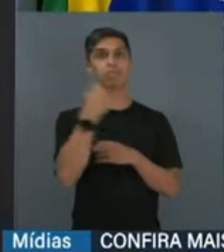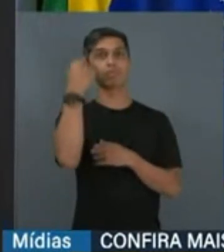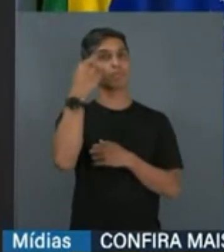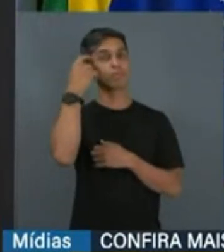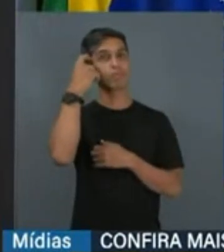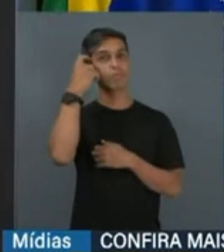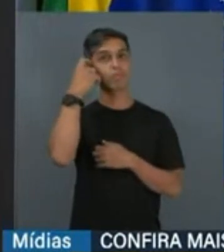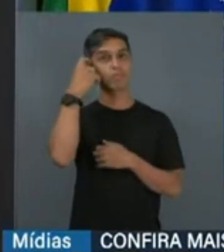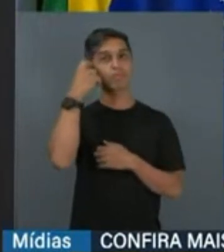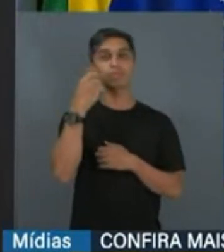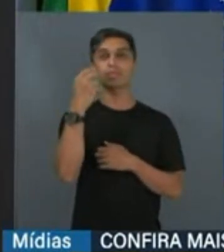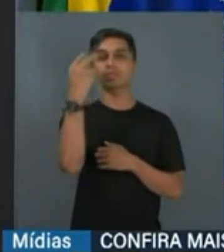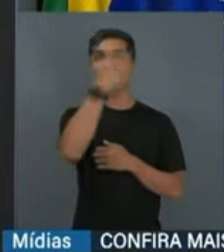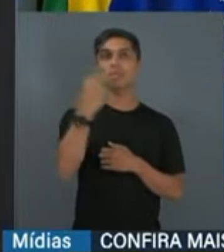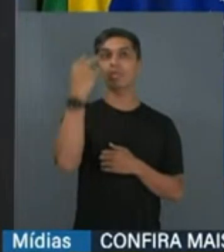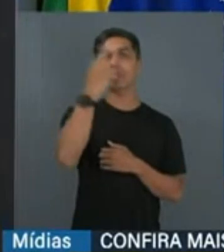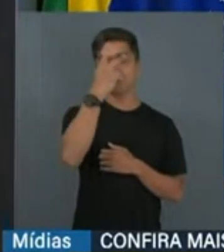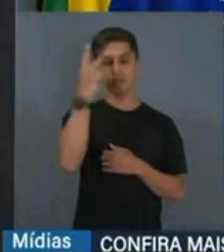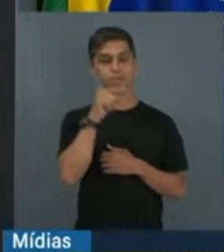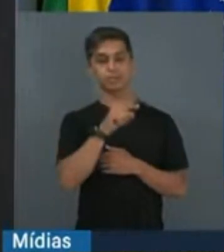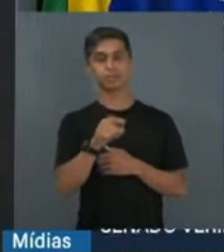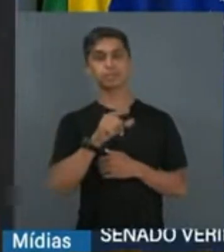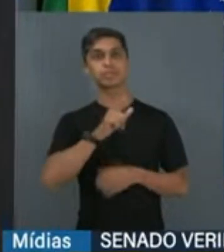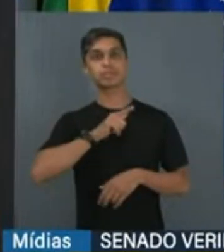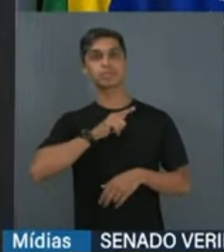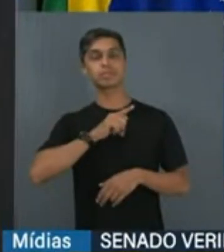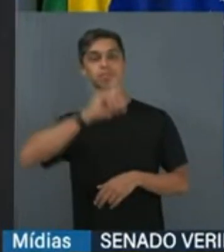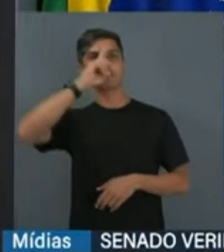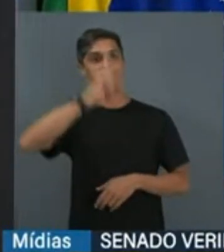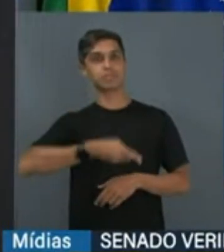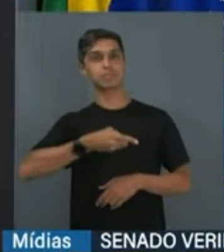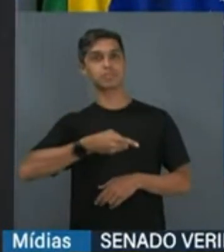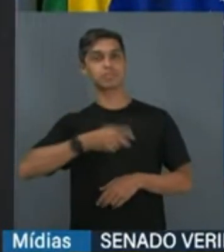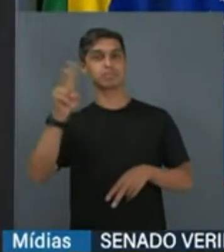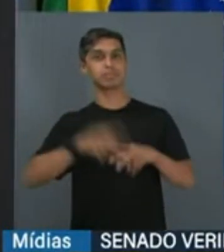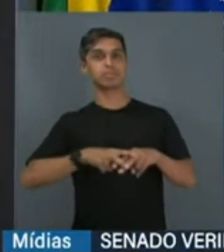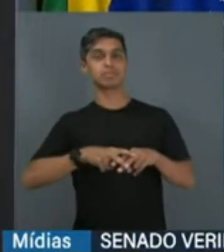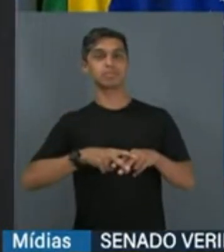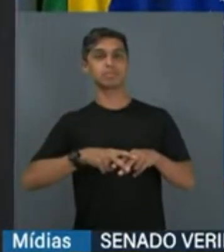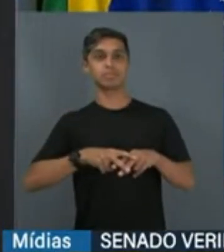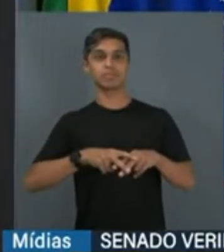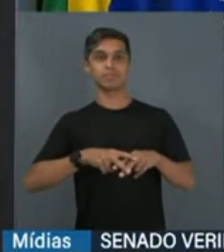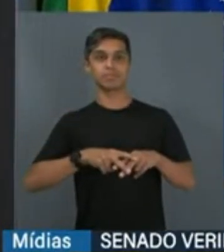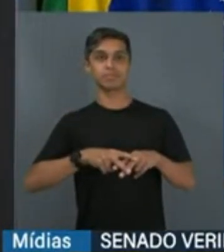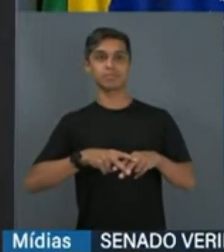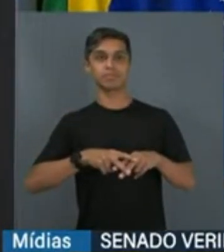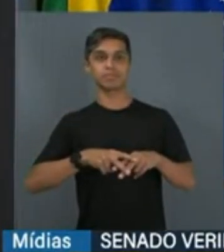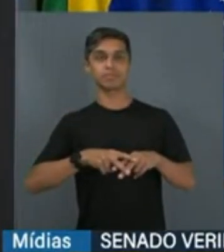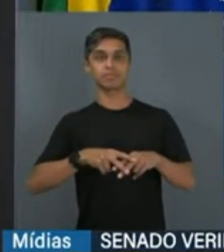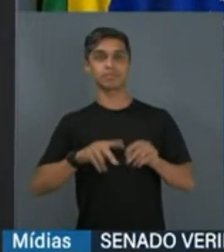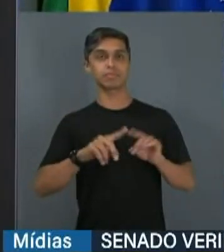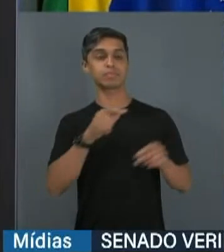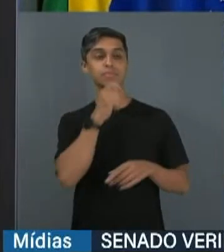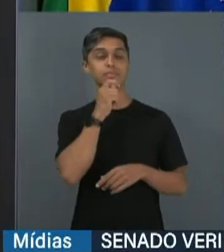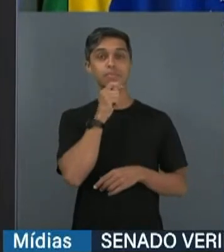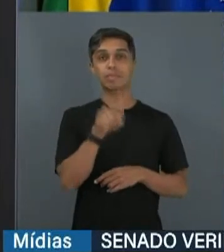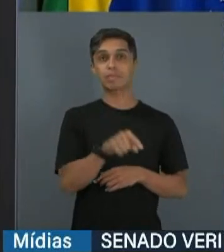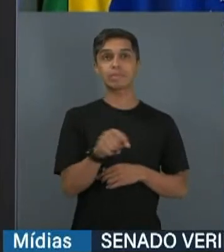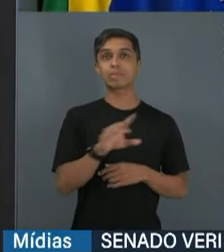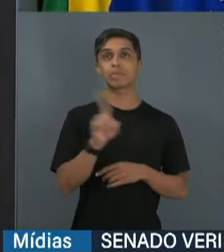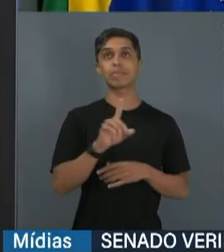para a identificação de pessoas que estão com mandato de prisão aberto, mandado de prisão